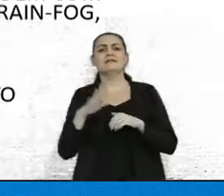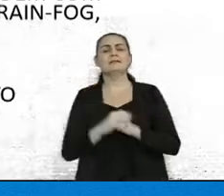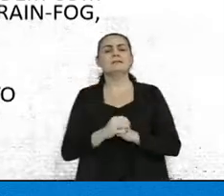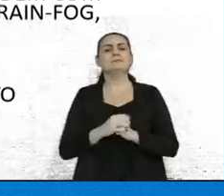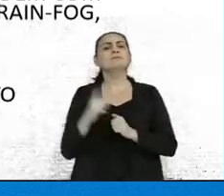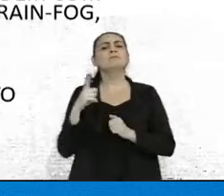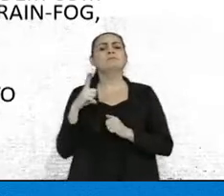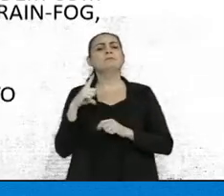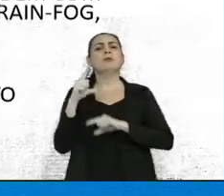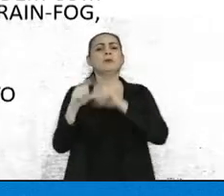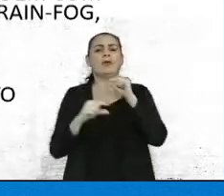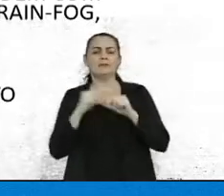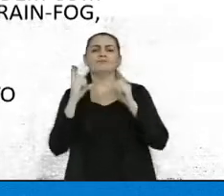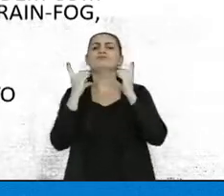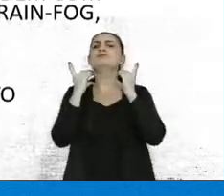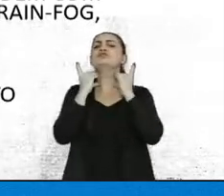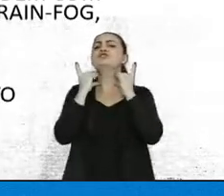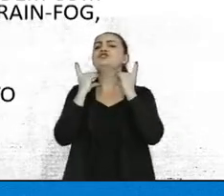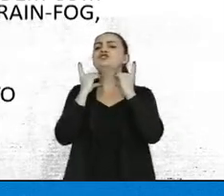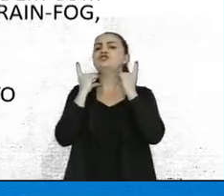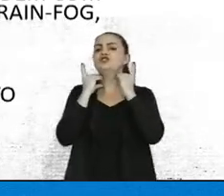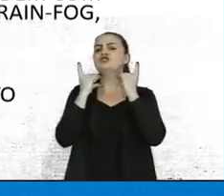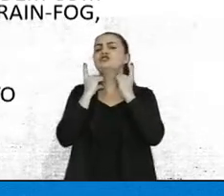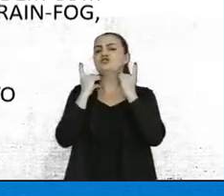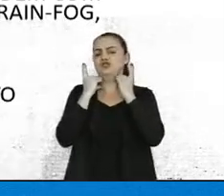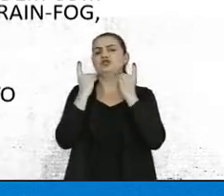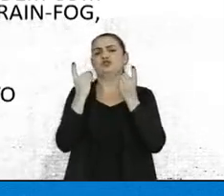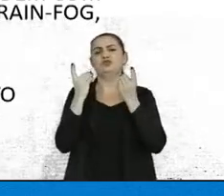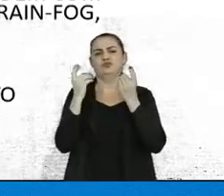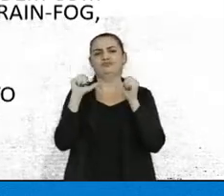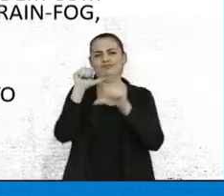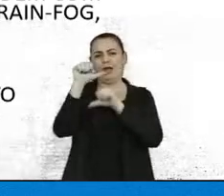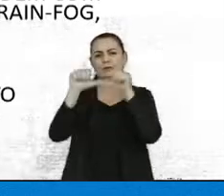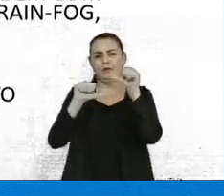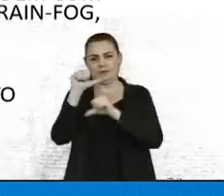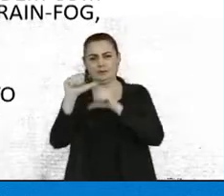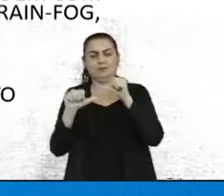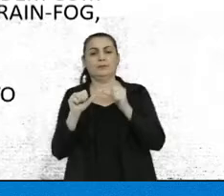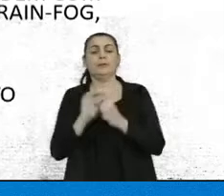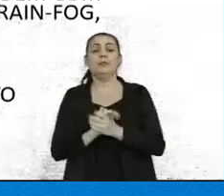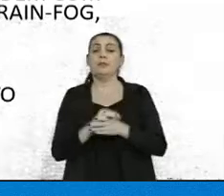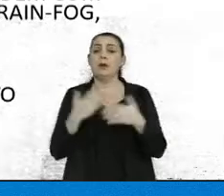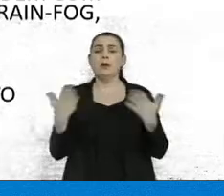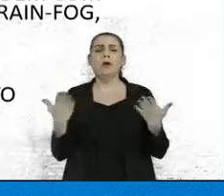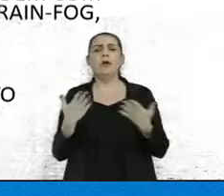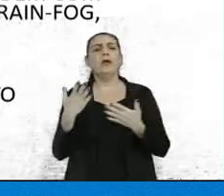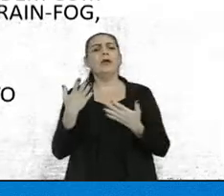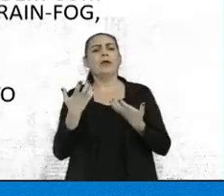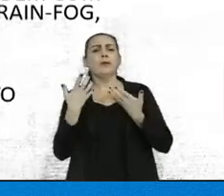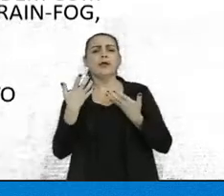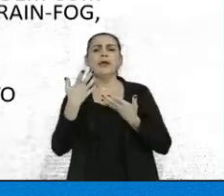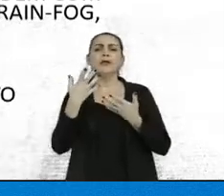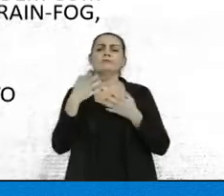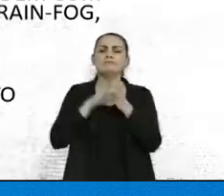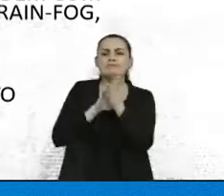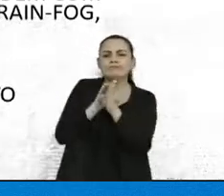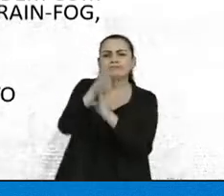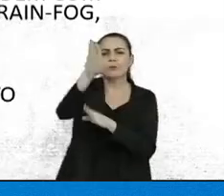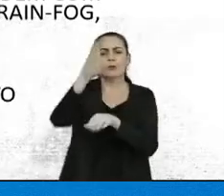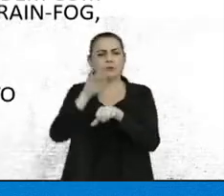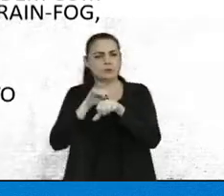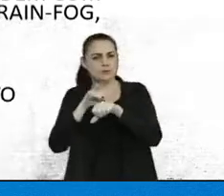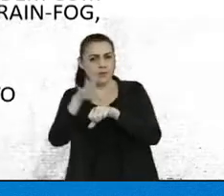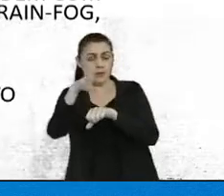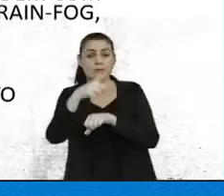Uma mensagem que eu quero que vocês fiquem nessa aula é que a doença de Hashimoto,